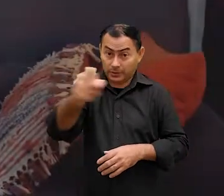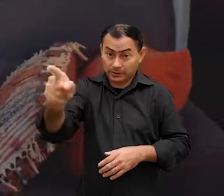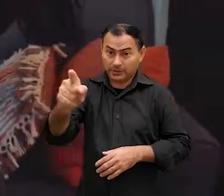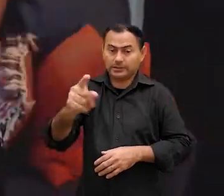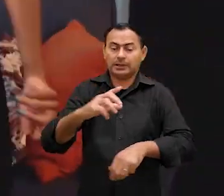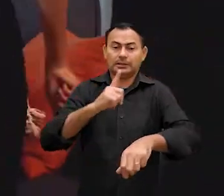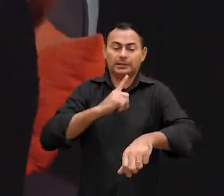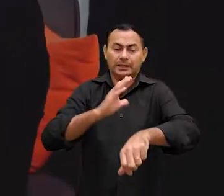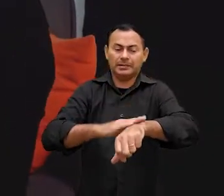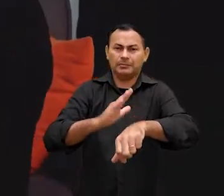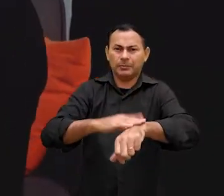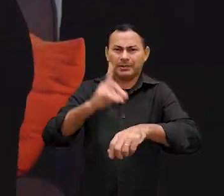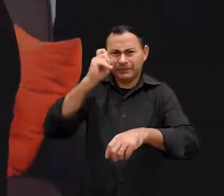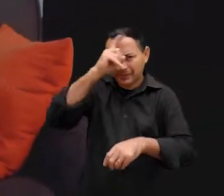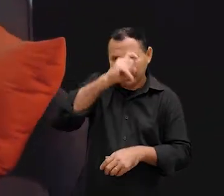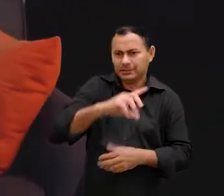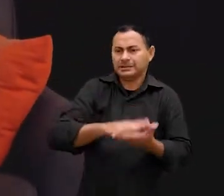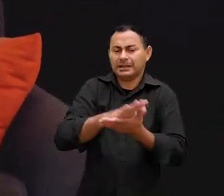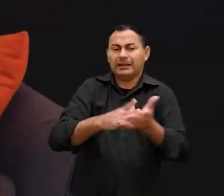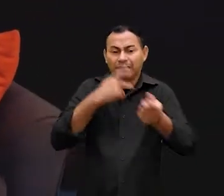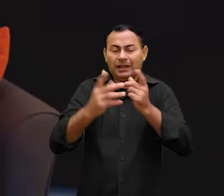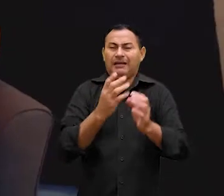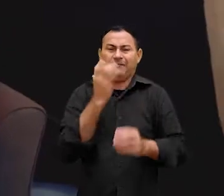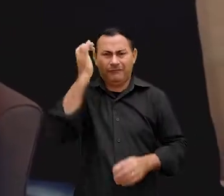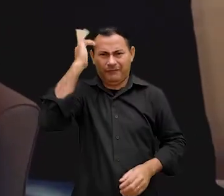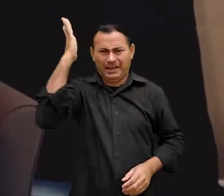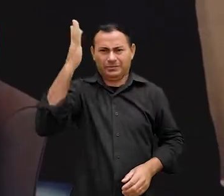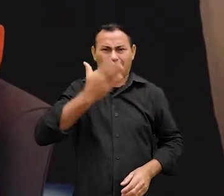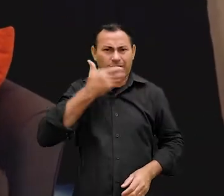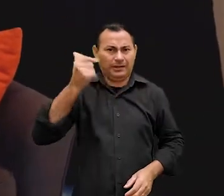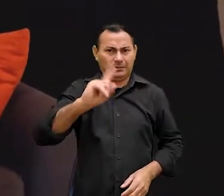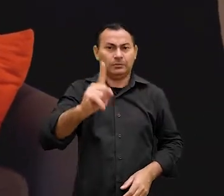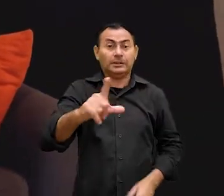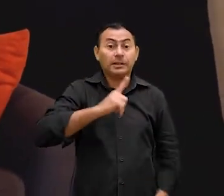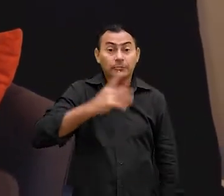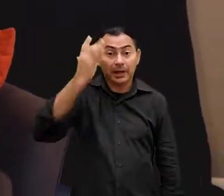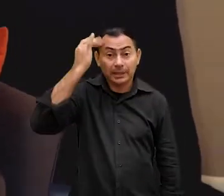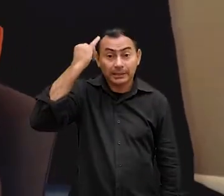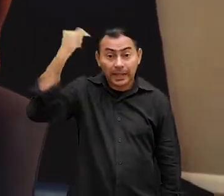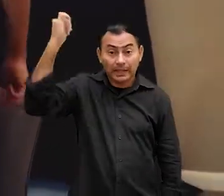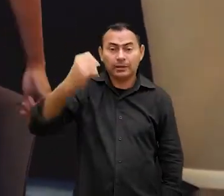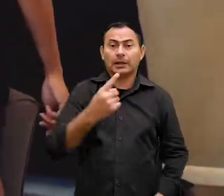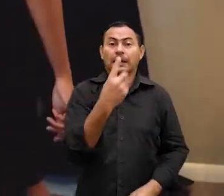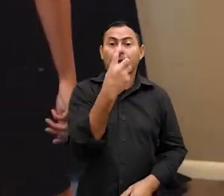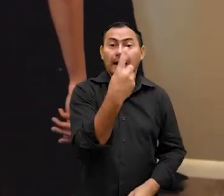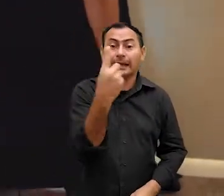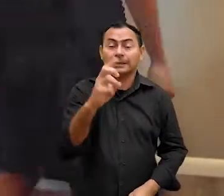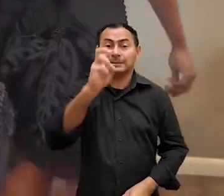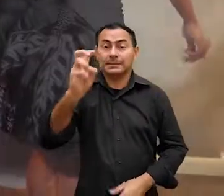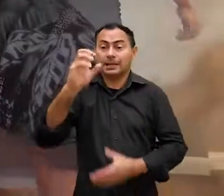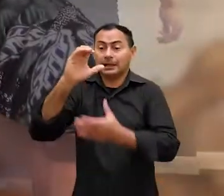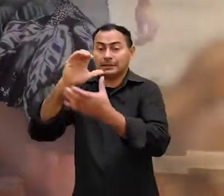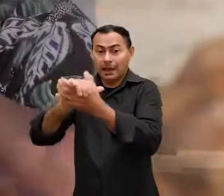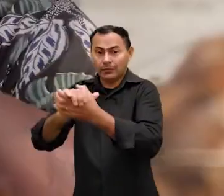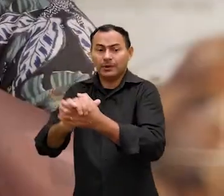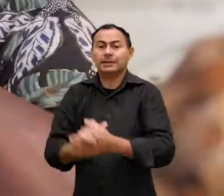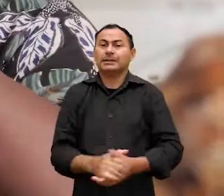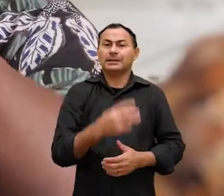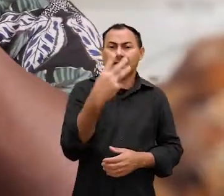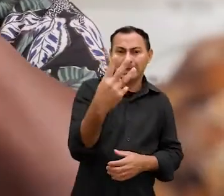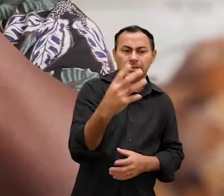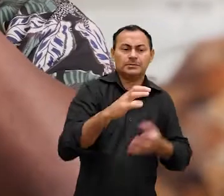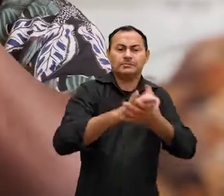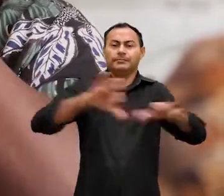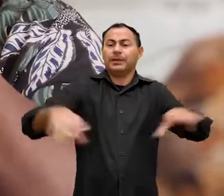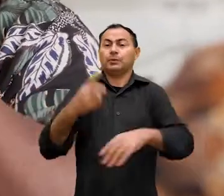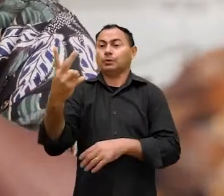que estão passando por lutas, ninguém disse que seria fácil. Para vocês terem uma ideia, a cada 5 casais, 3 acabam se divorciando.